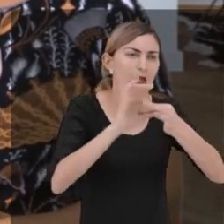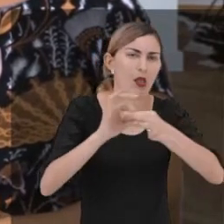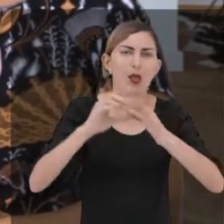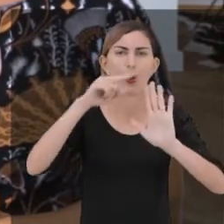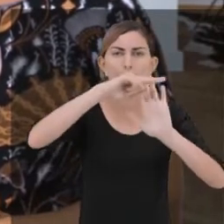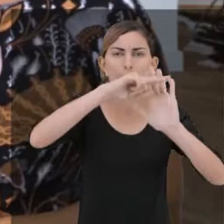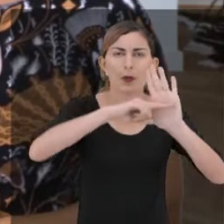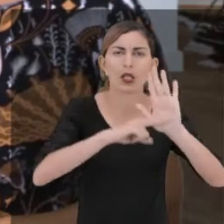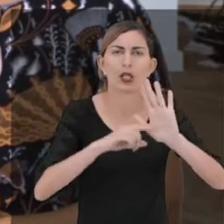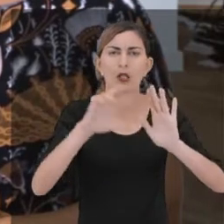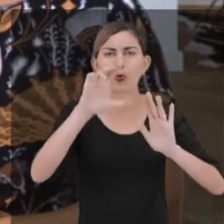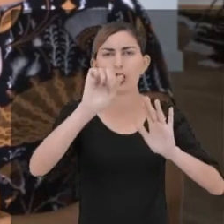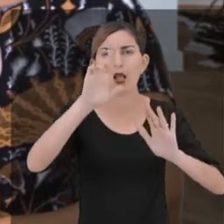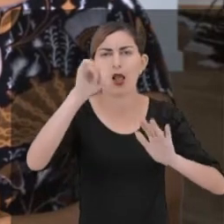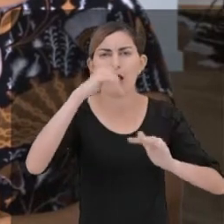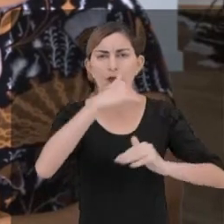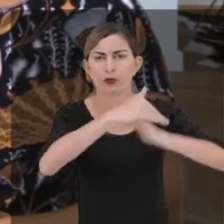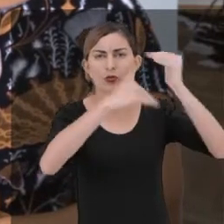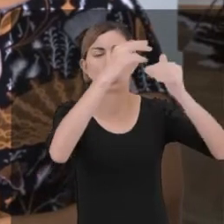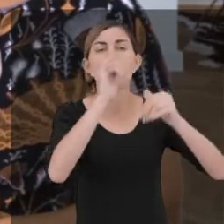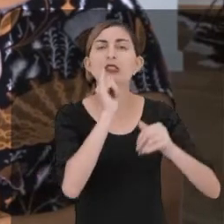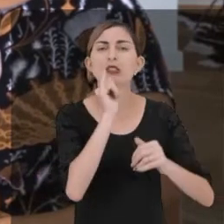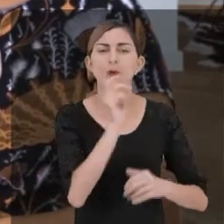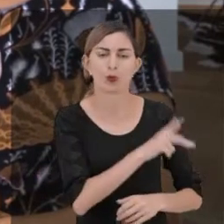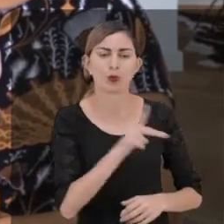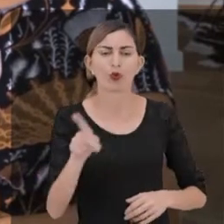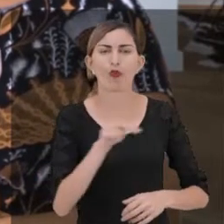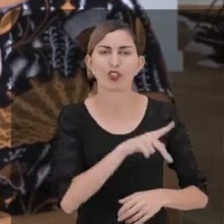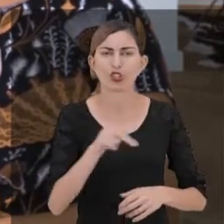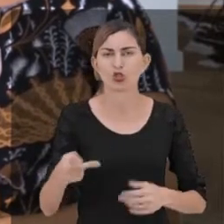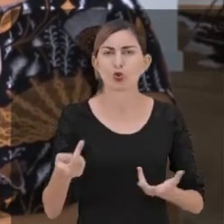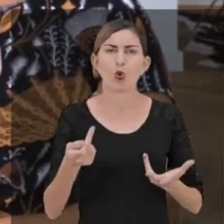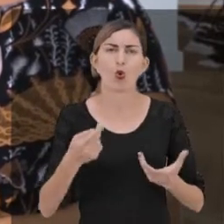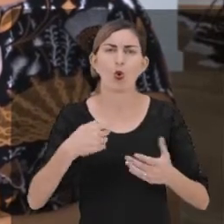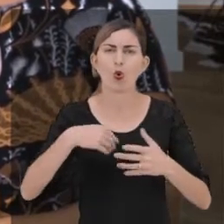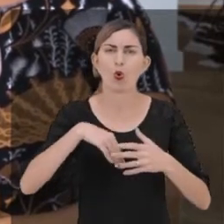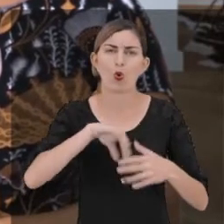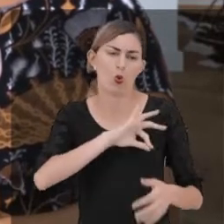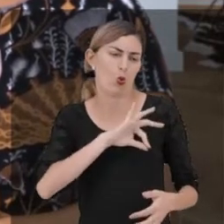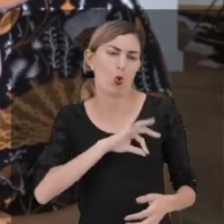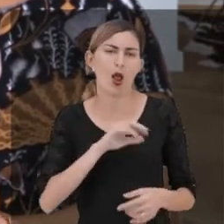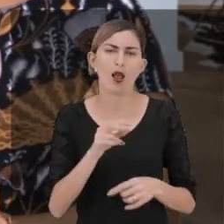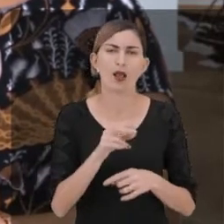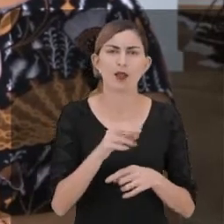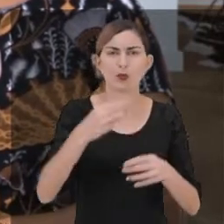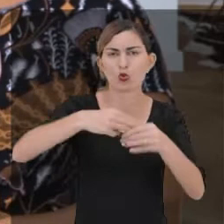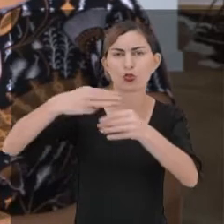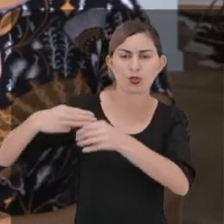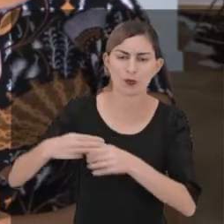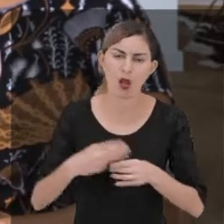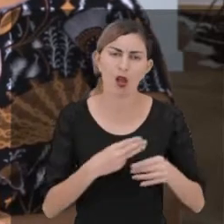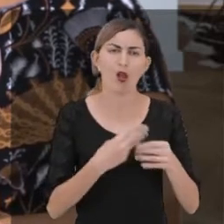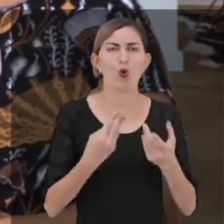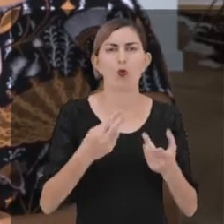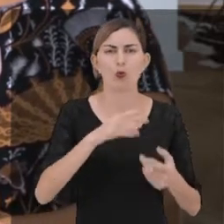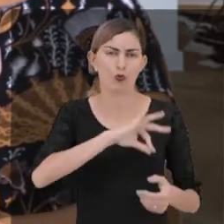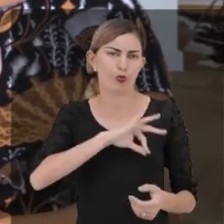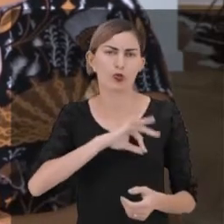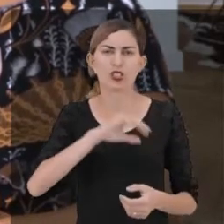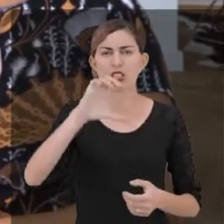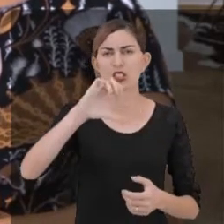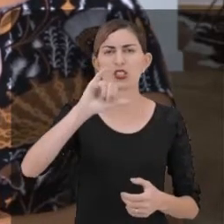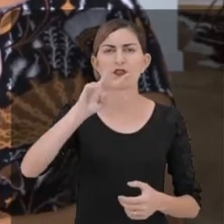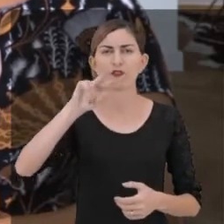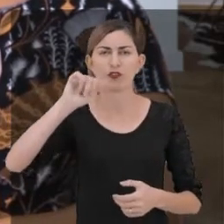de cargos e carreiras. Então, por exemplo, um professor, um guarda municipal, um policial civil, ele tem que